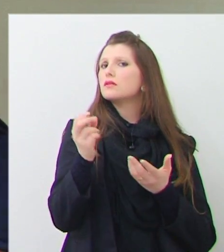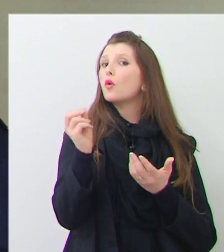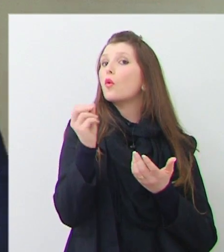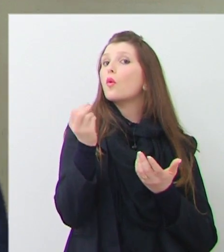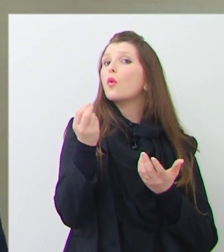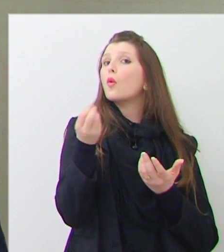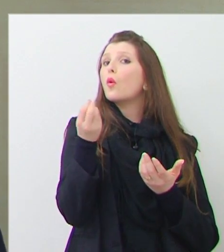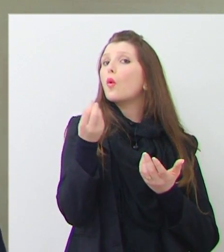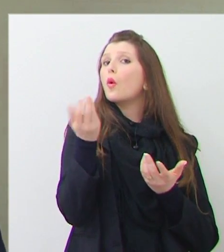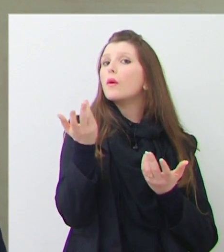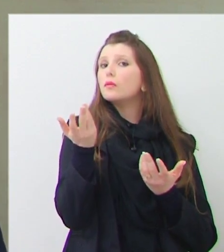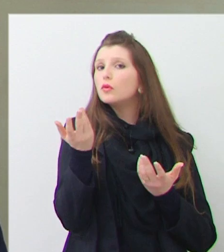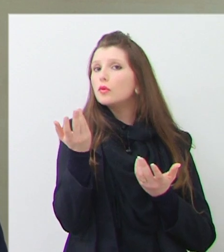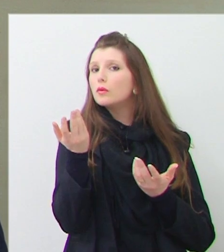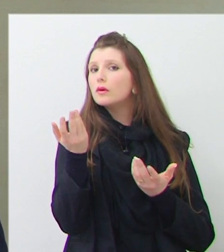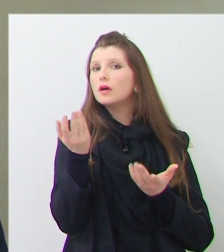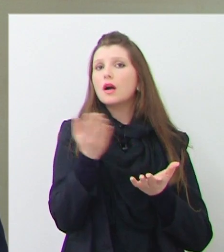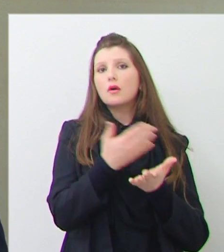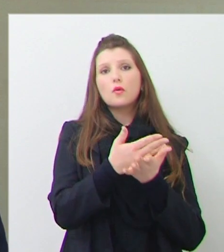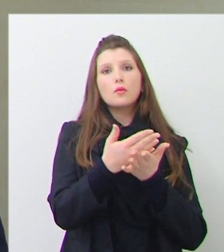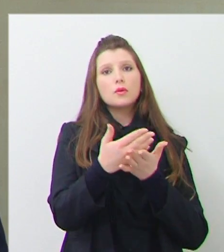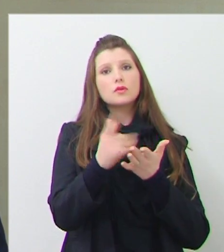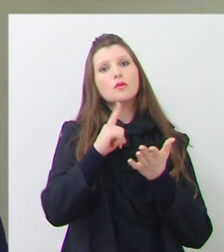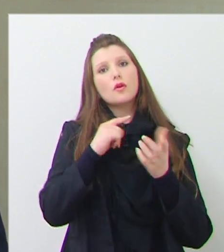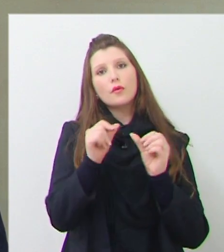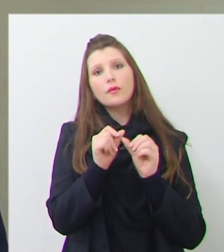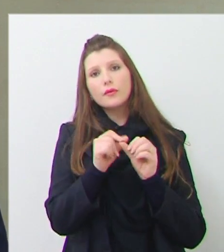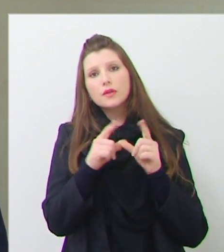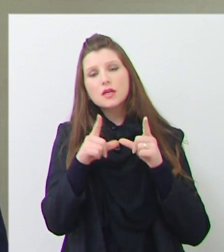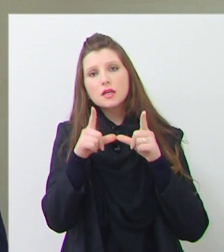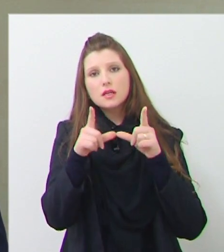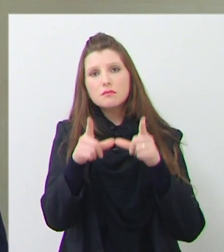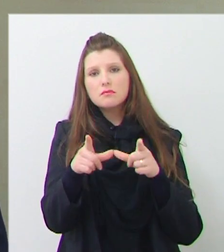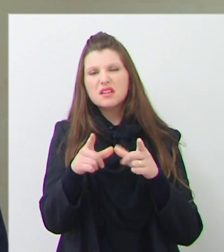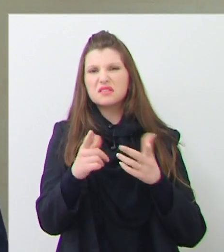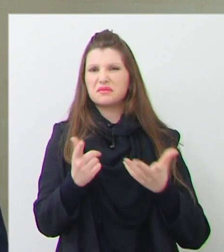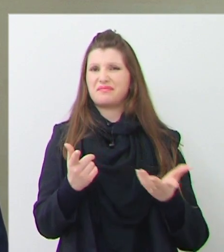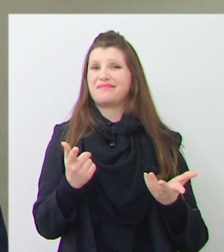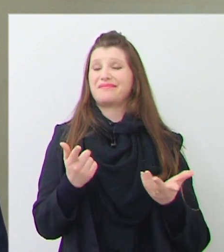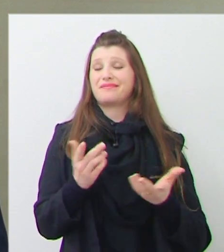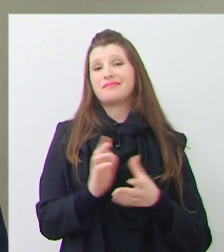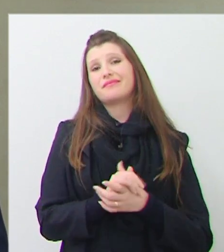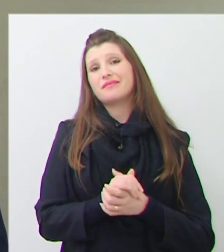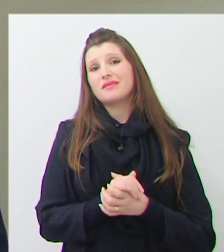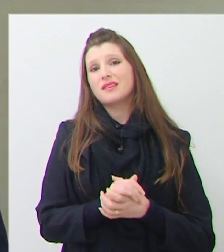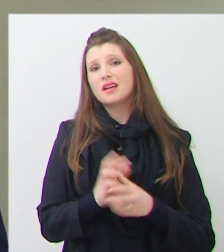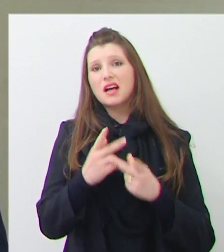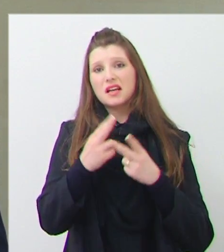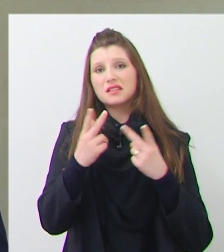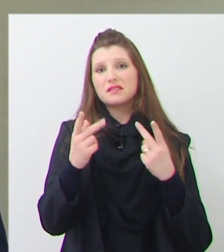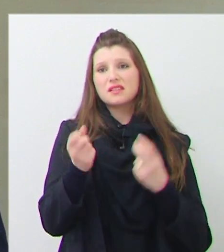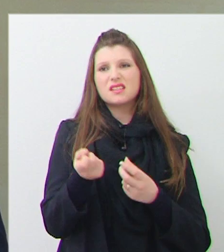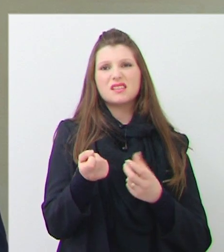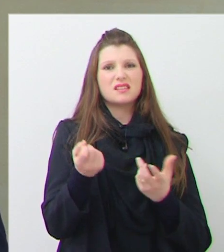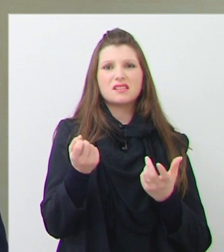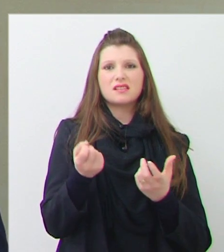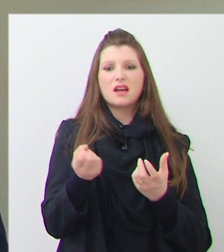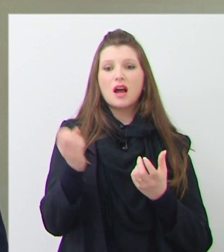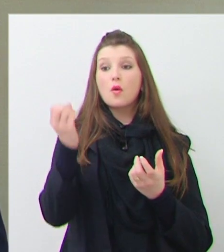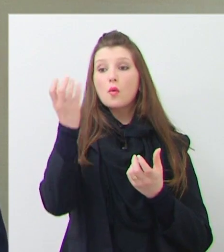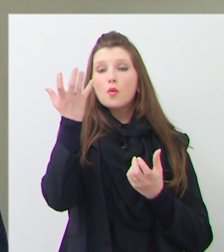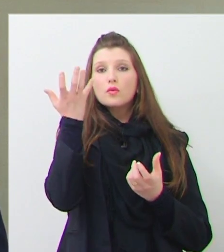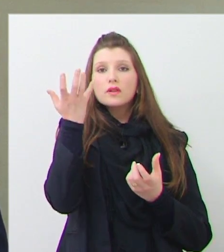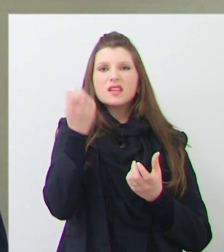fiz esse requerimento para a Unesc. É engraçado, cara. Como as coisas acontecem nessa cidade?